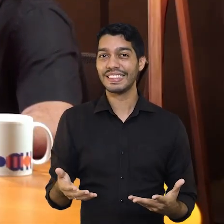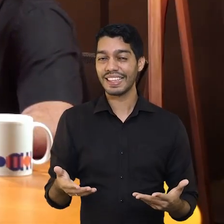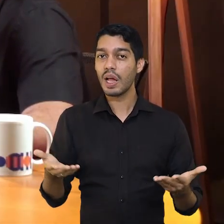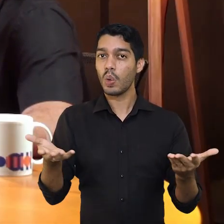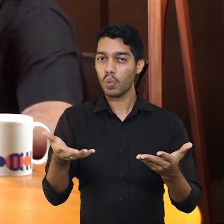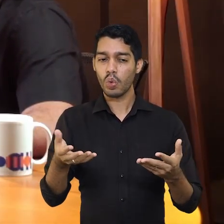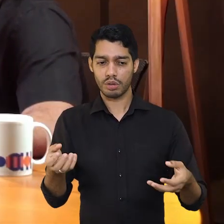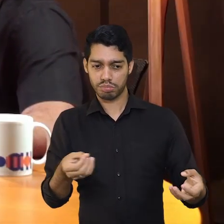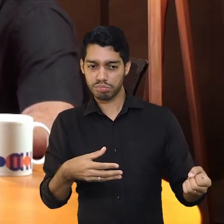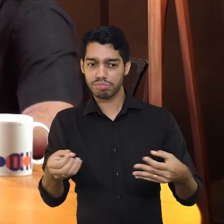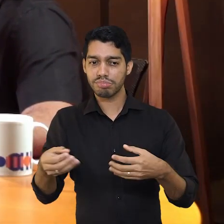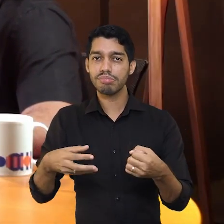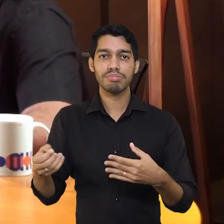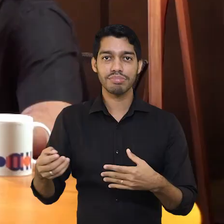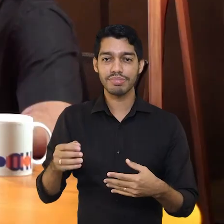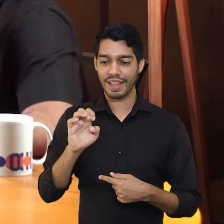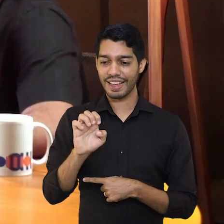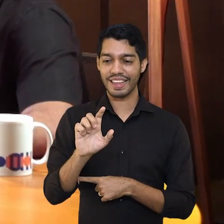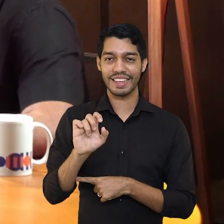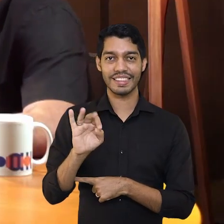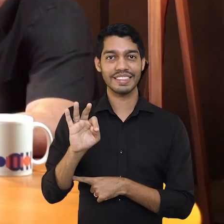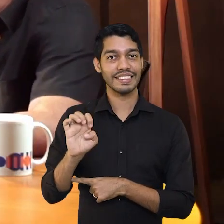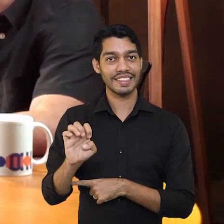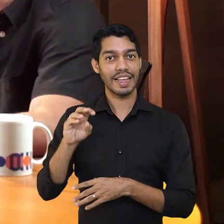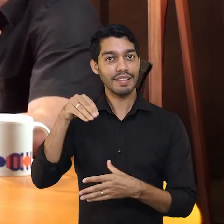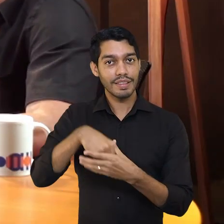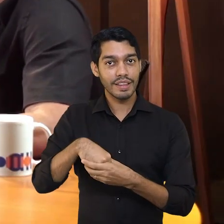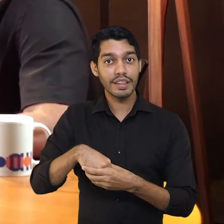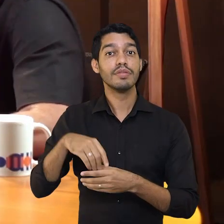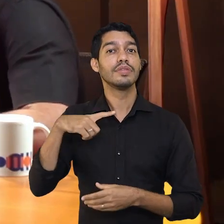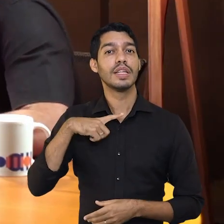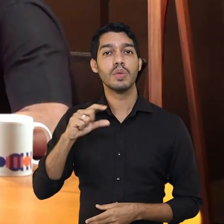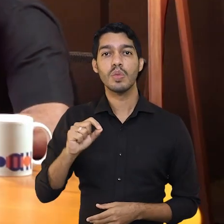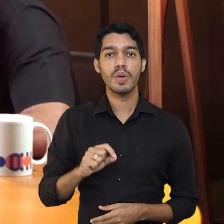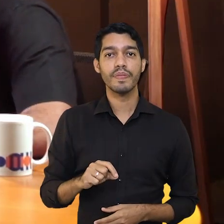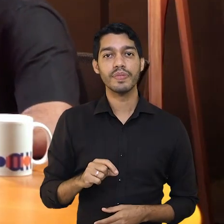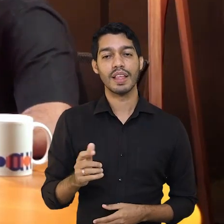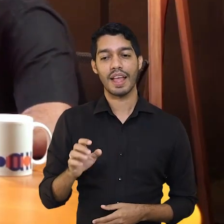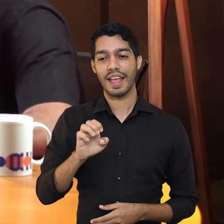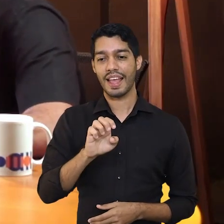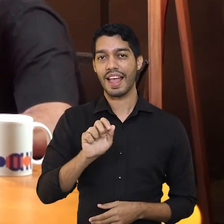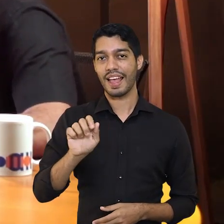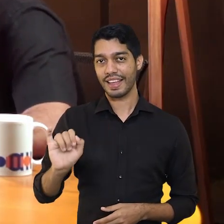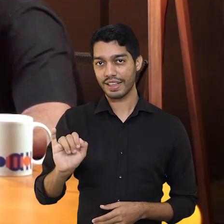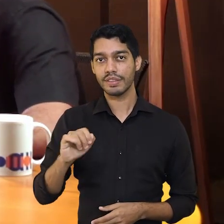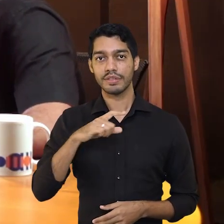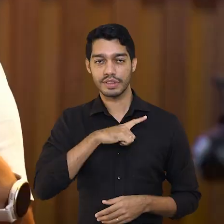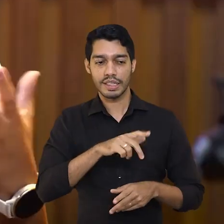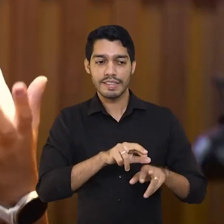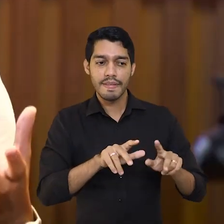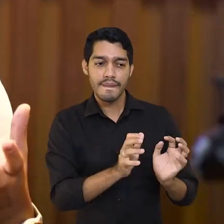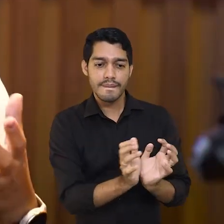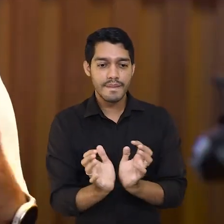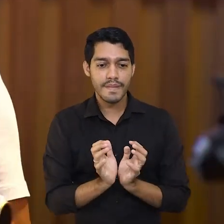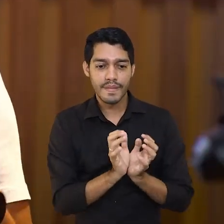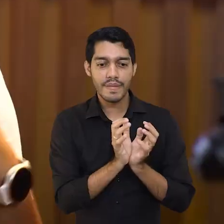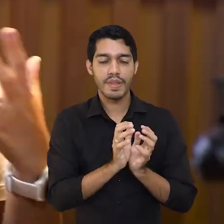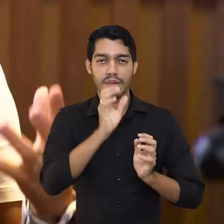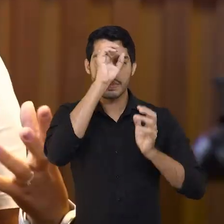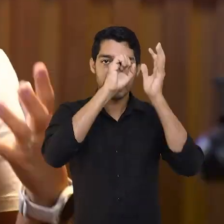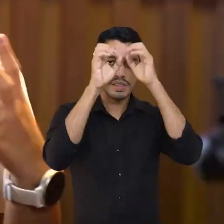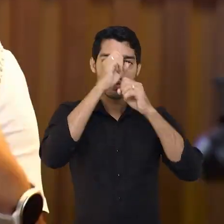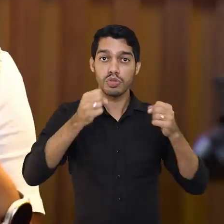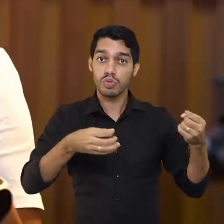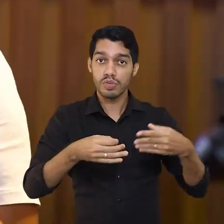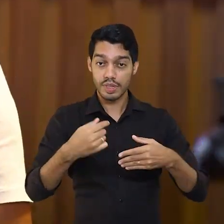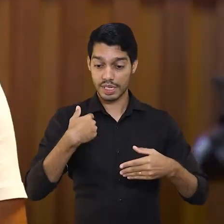e também através da inovação. Então, a inovação hoje dentro do Elite, ela existe muito dentro do que a gente chama de EAI, que é o